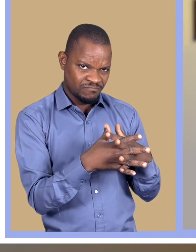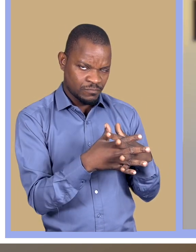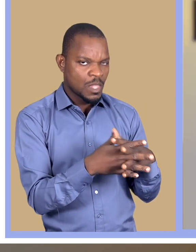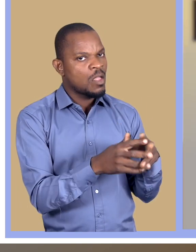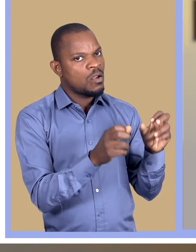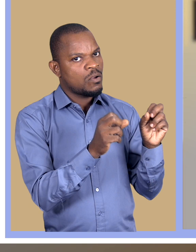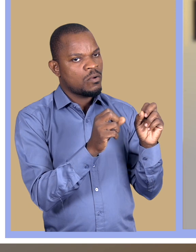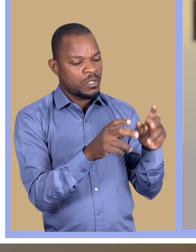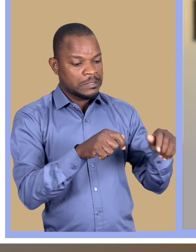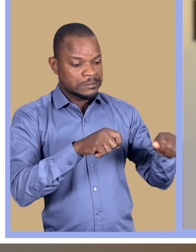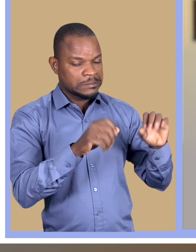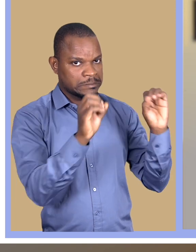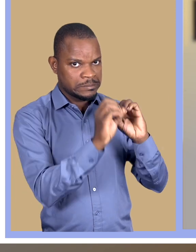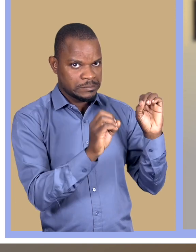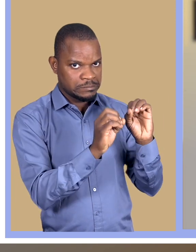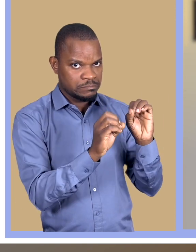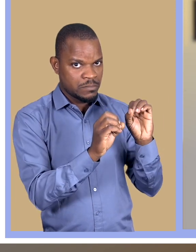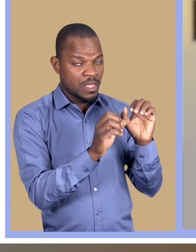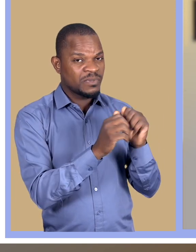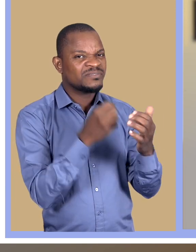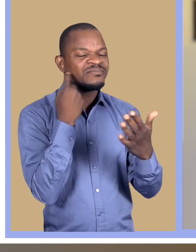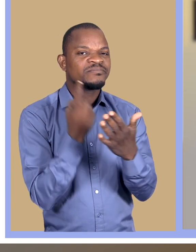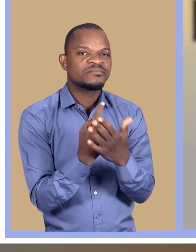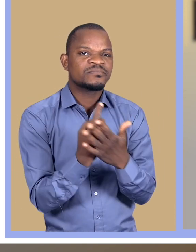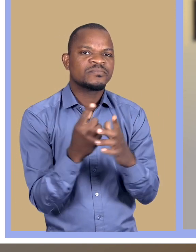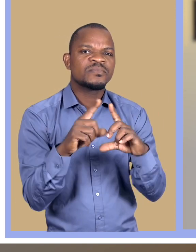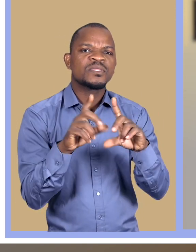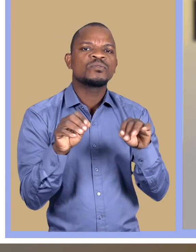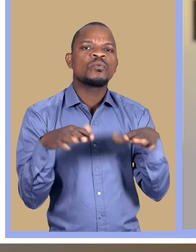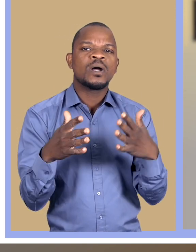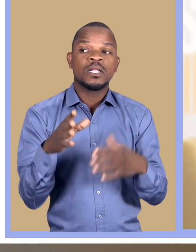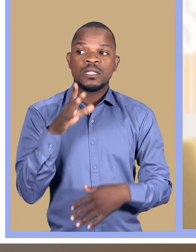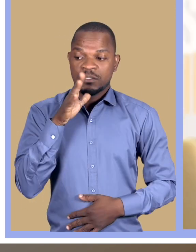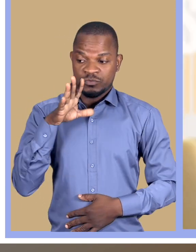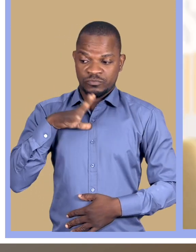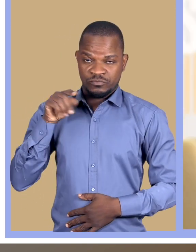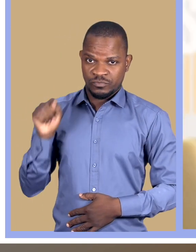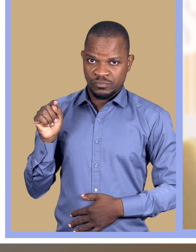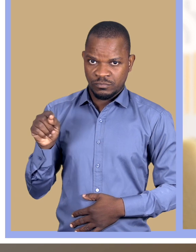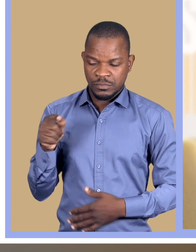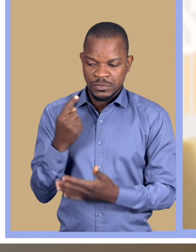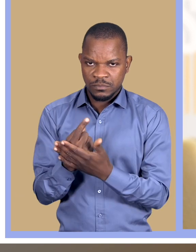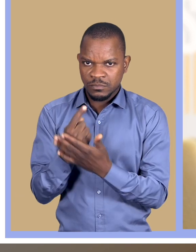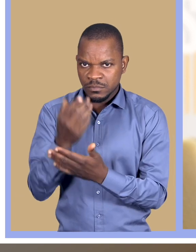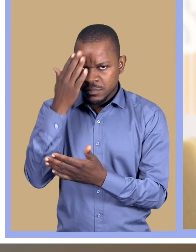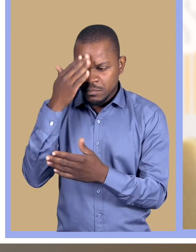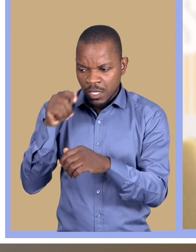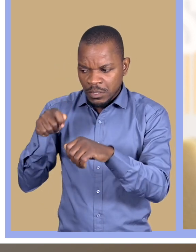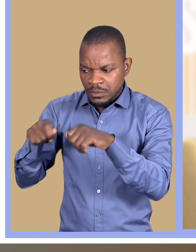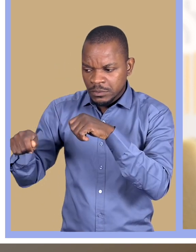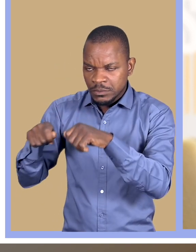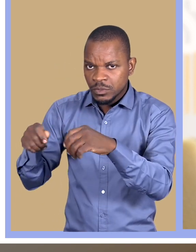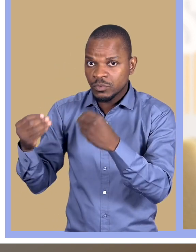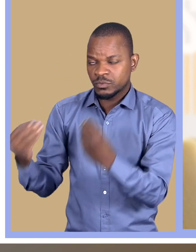nós queremos é que, à medida que nós produzimos uma determinada quantidade de lixo, haja um encaminhamento deste lixo.